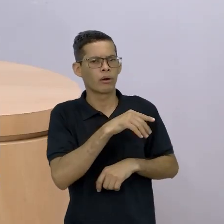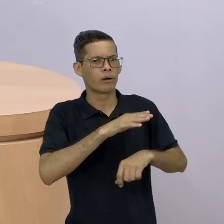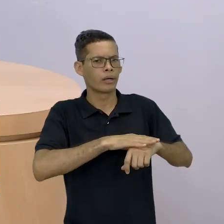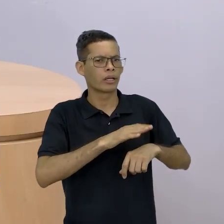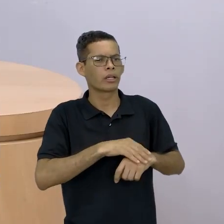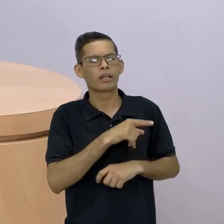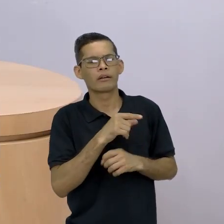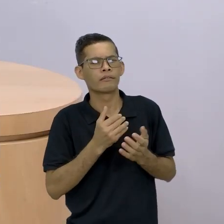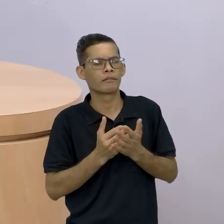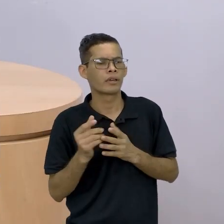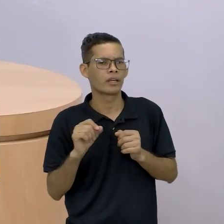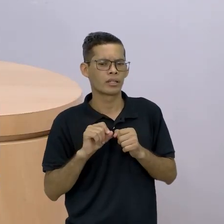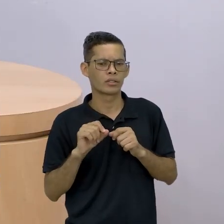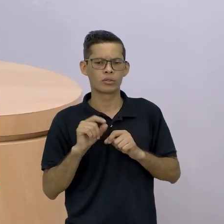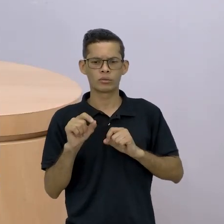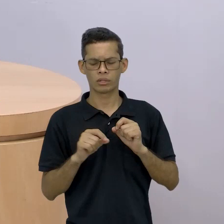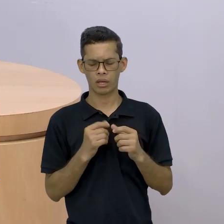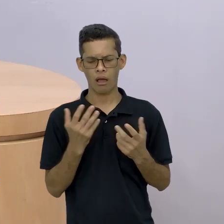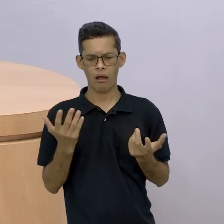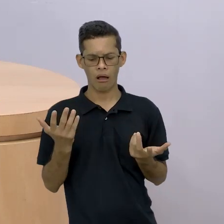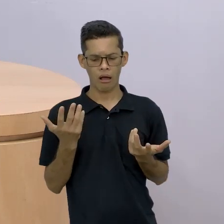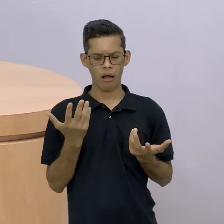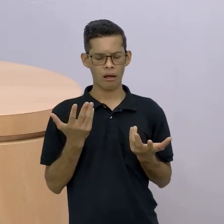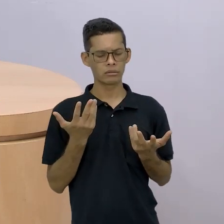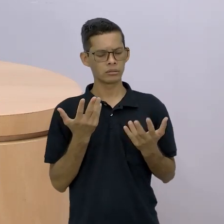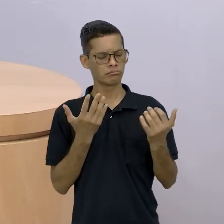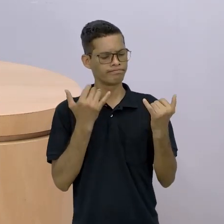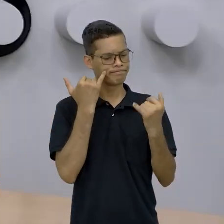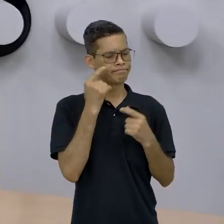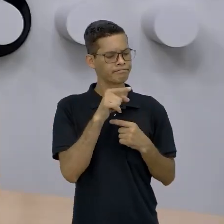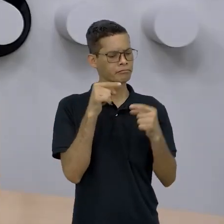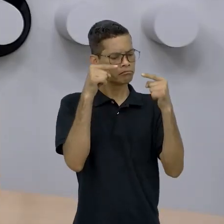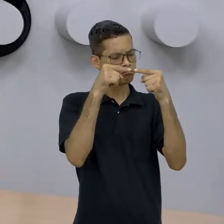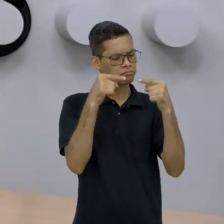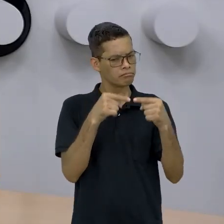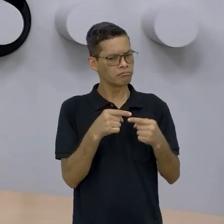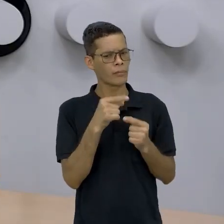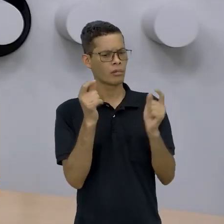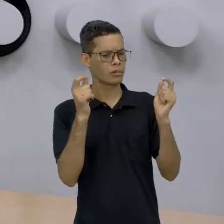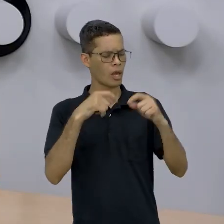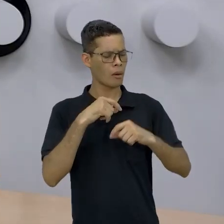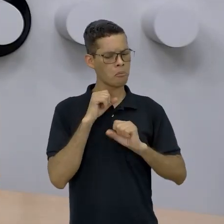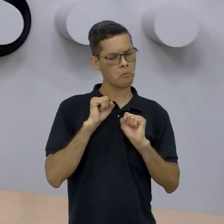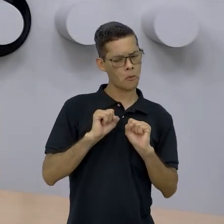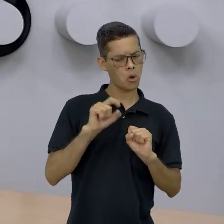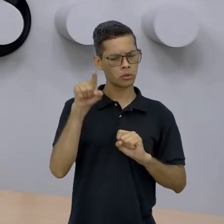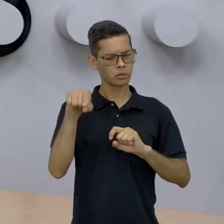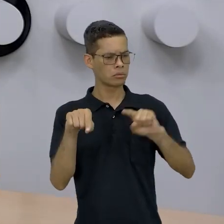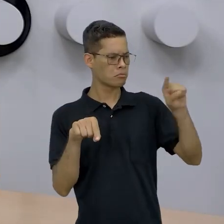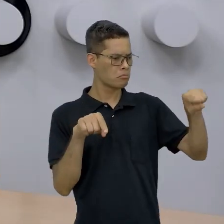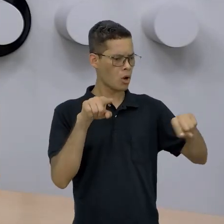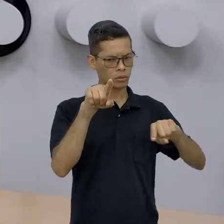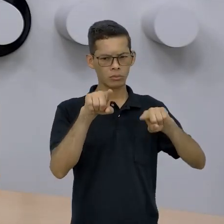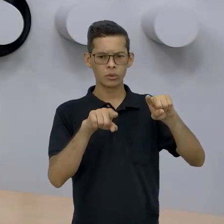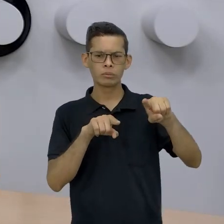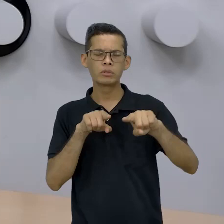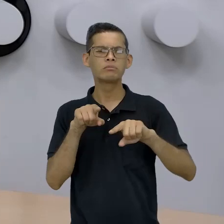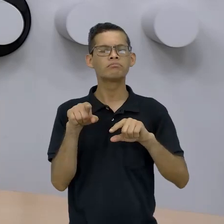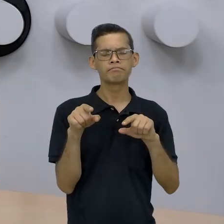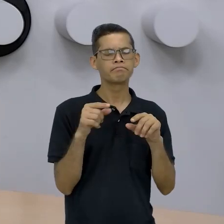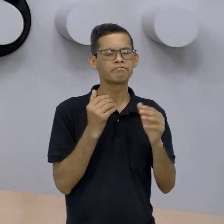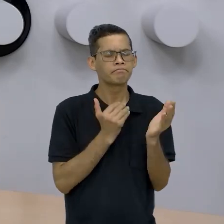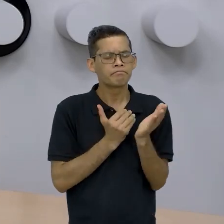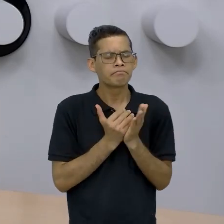que ela começou a relacionar tudo isso, construir hipótese e ir atrás para ver se elas se